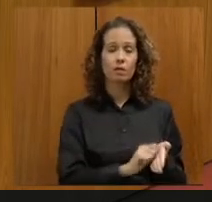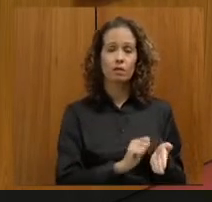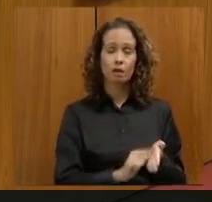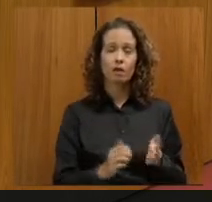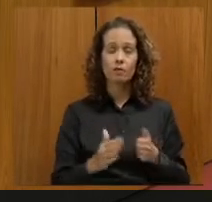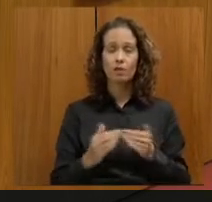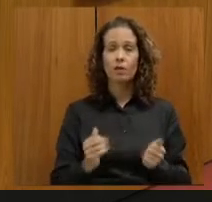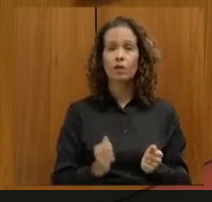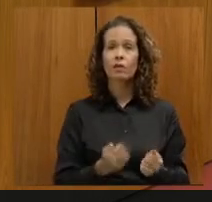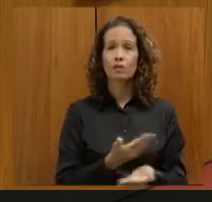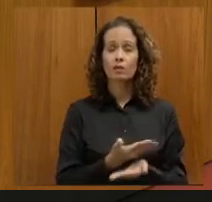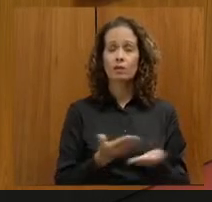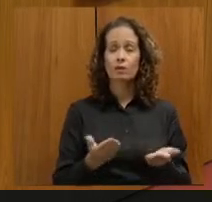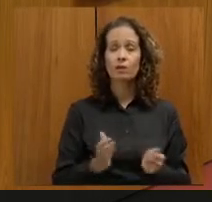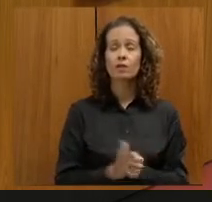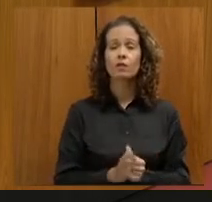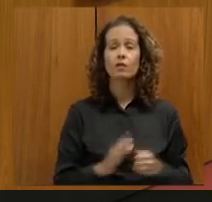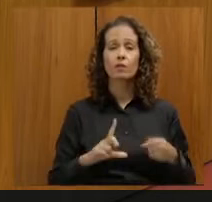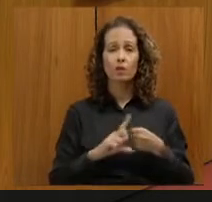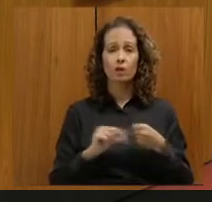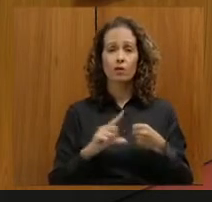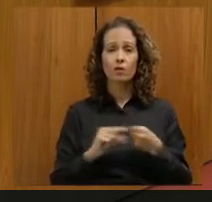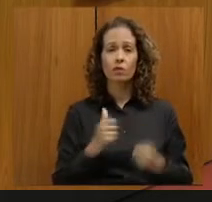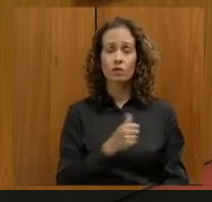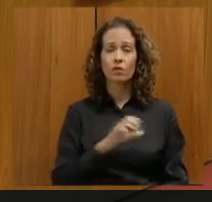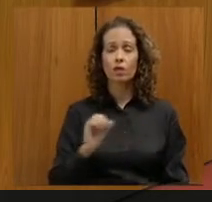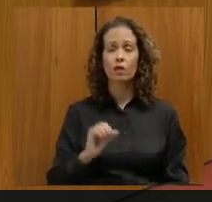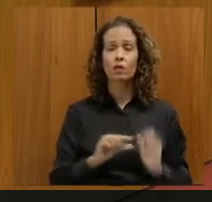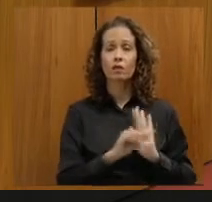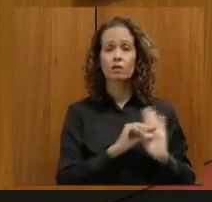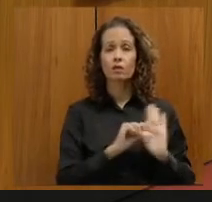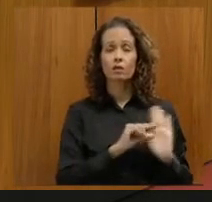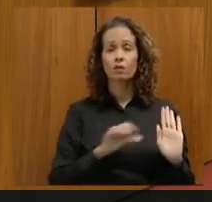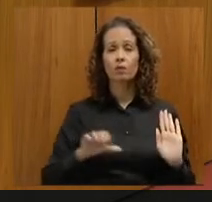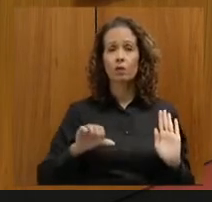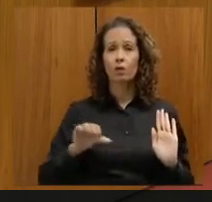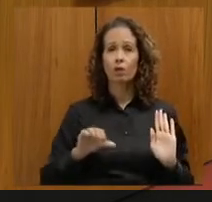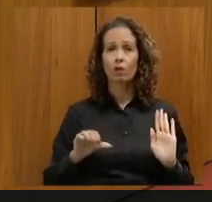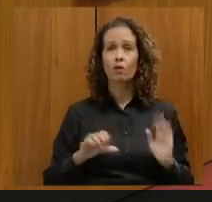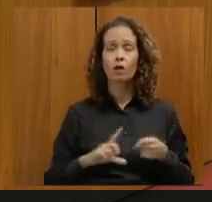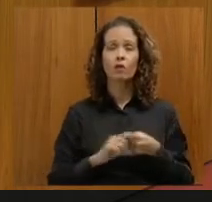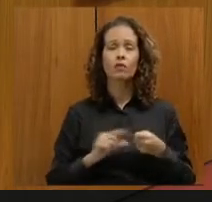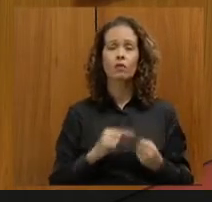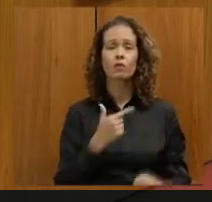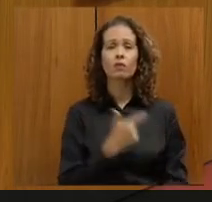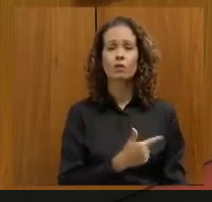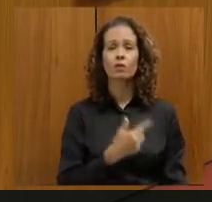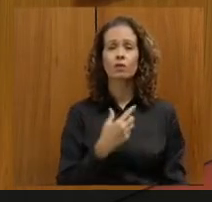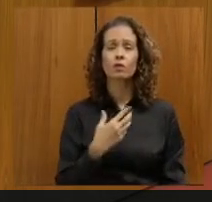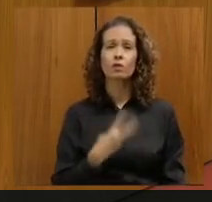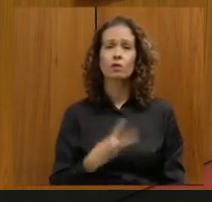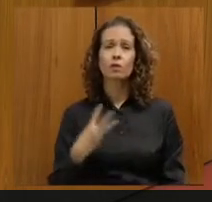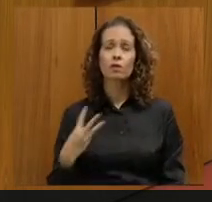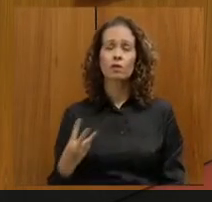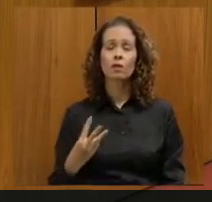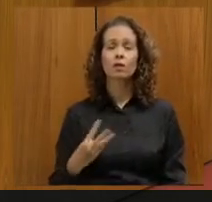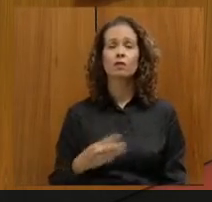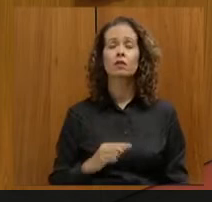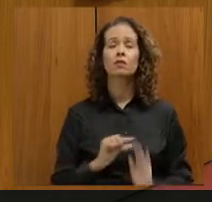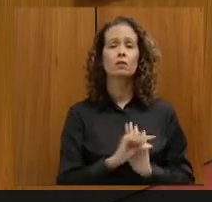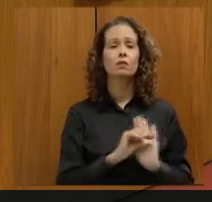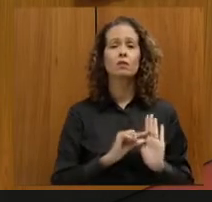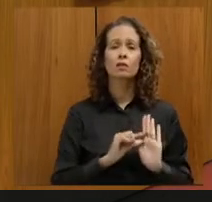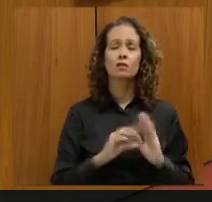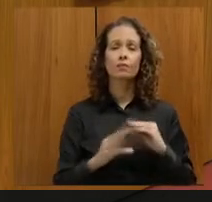a vossa excelência nos termos do artigo 100 inciso nono combinar com artigos 233 inciso 12 do Regimento Interno